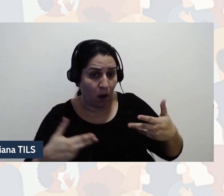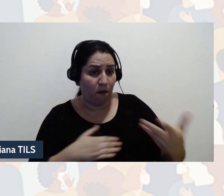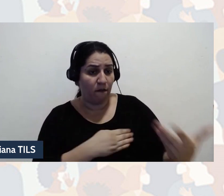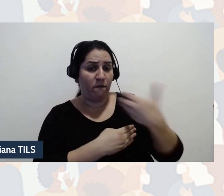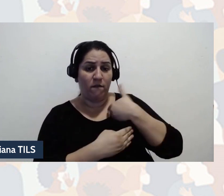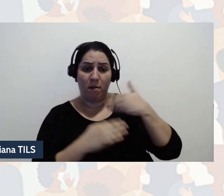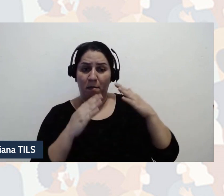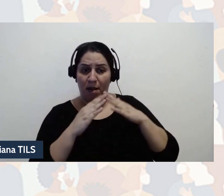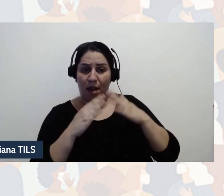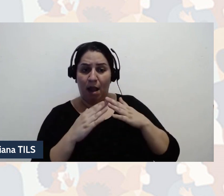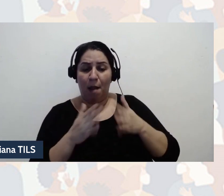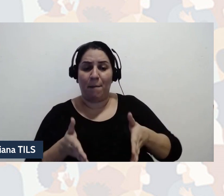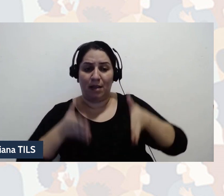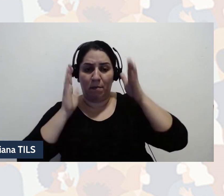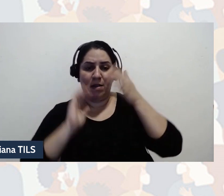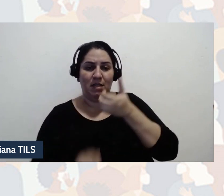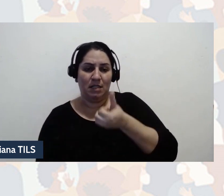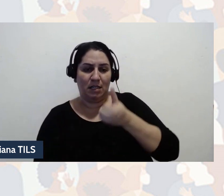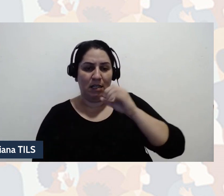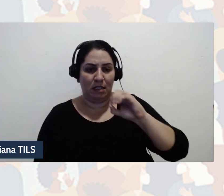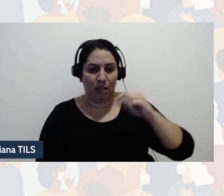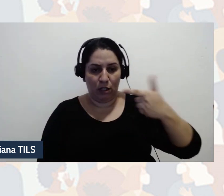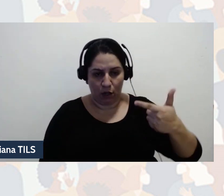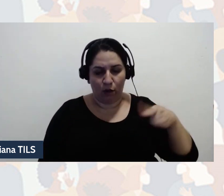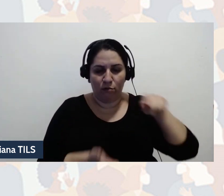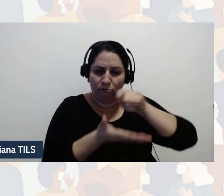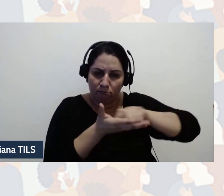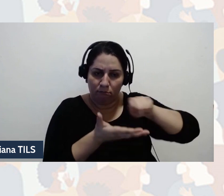602. Você não está sozinha. A gente abre a porta